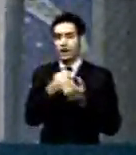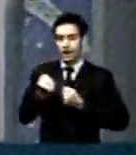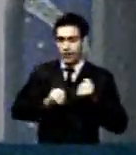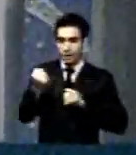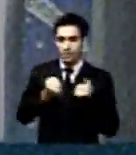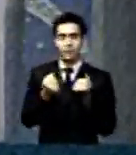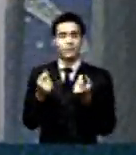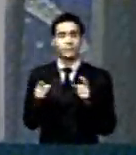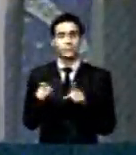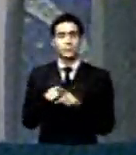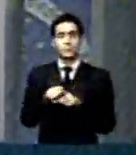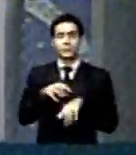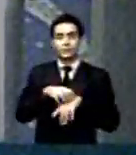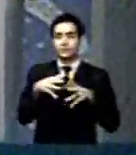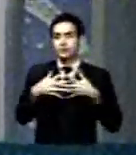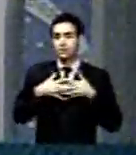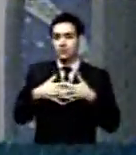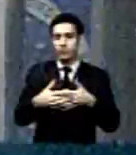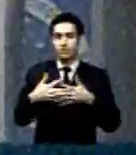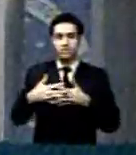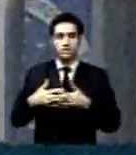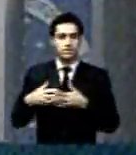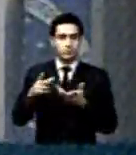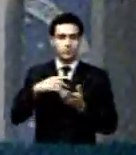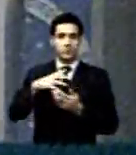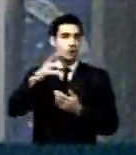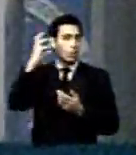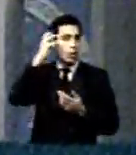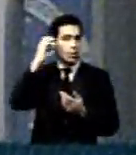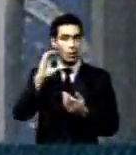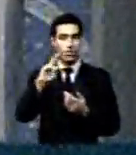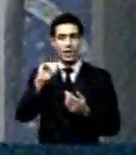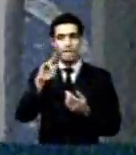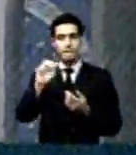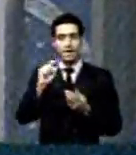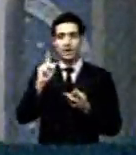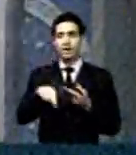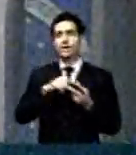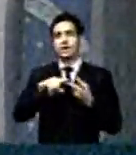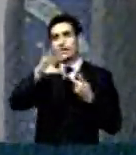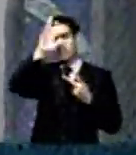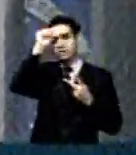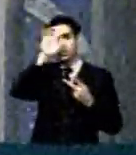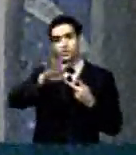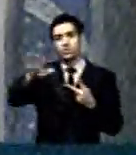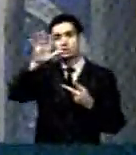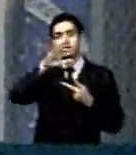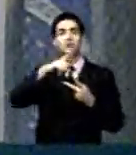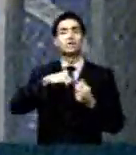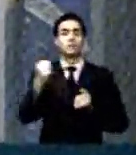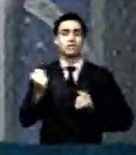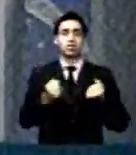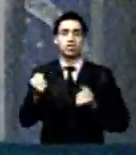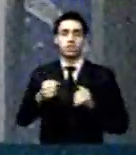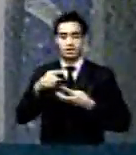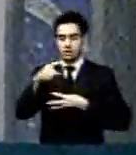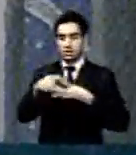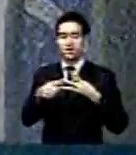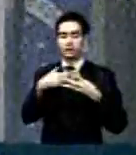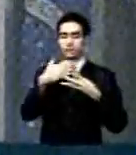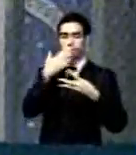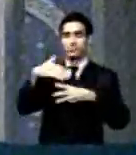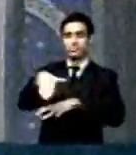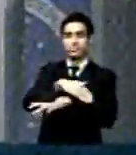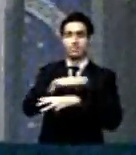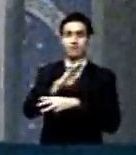a carga que demanda a Cuiabá, que demanda a região amazônica, tem que passar por essas 3 BRs que